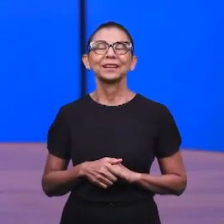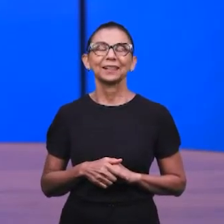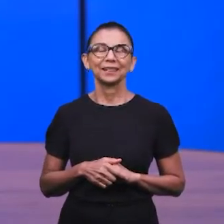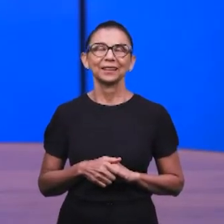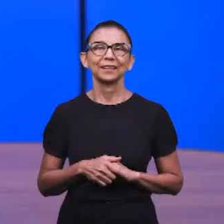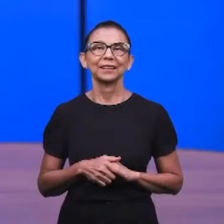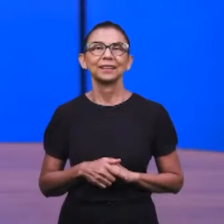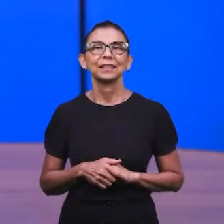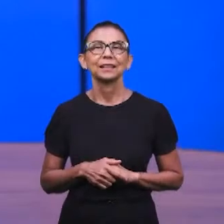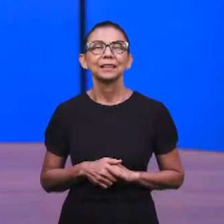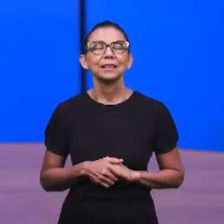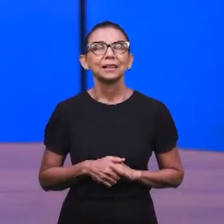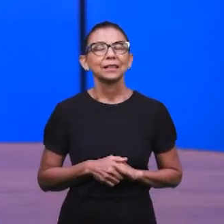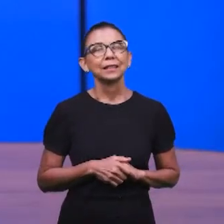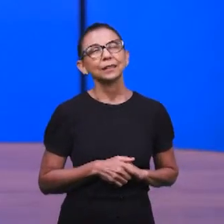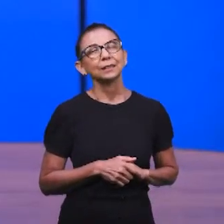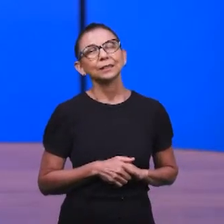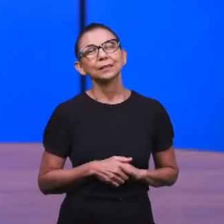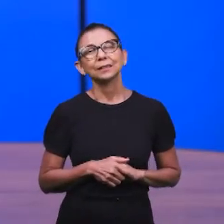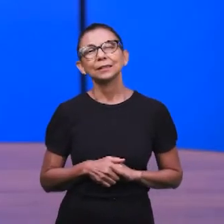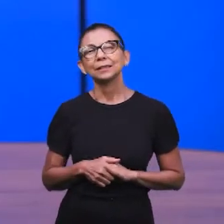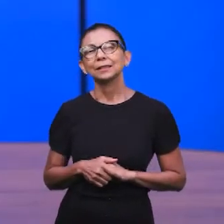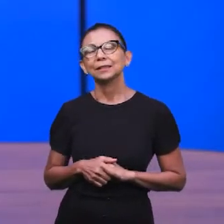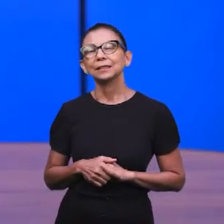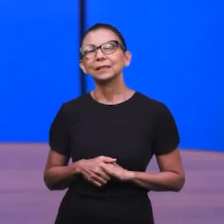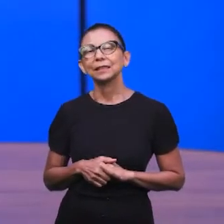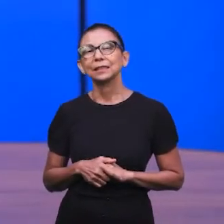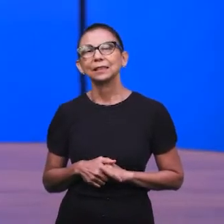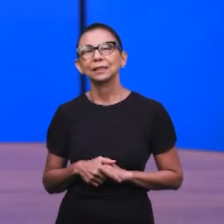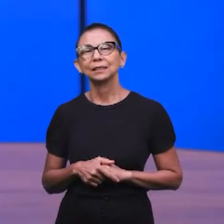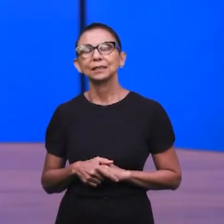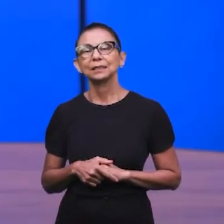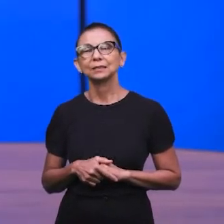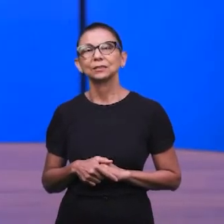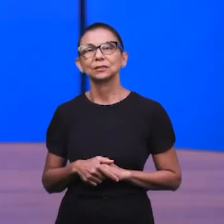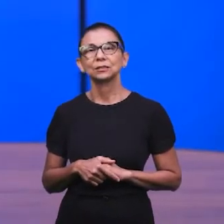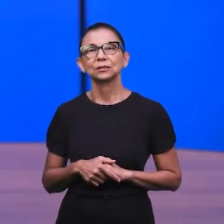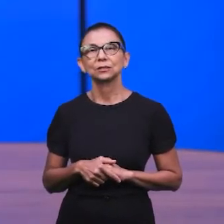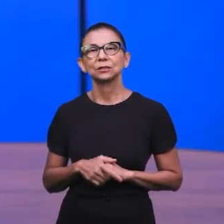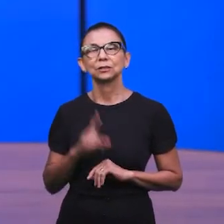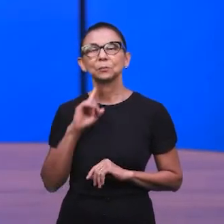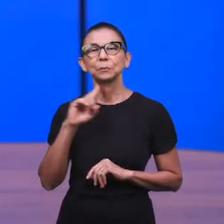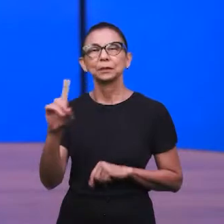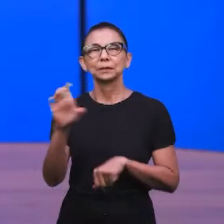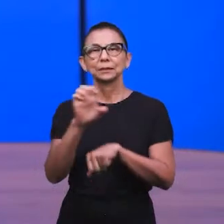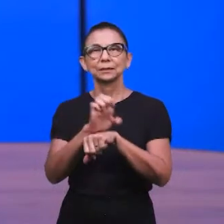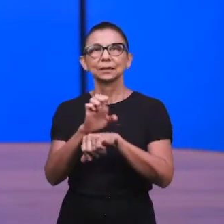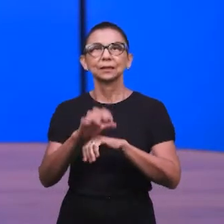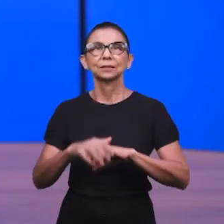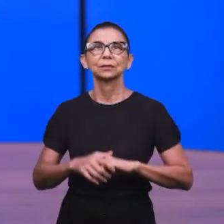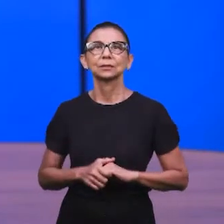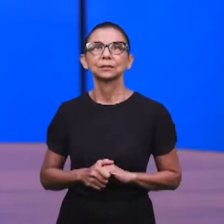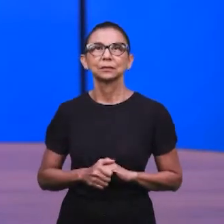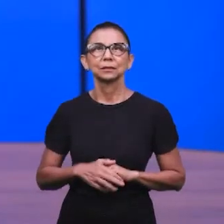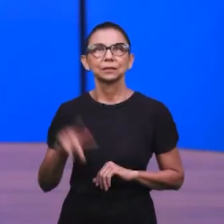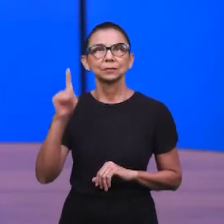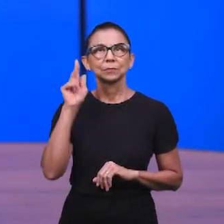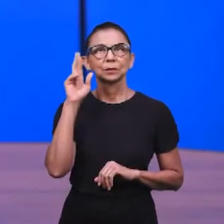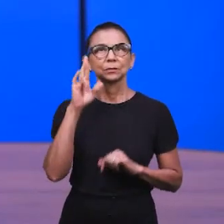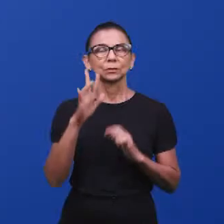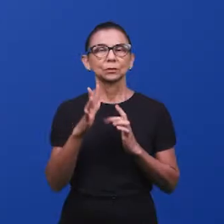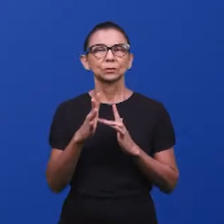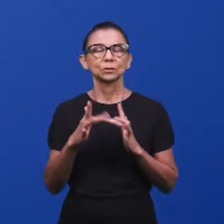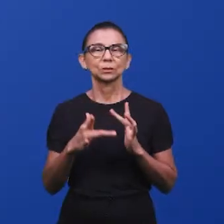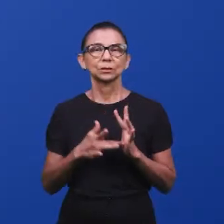irmão José Hugo. José Hugo, ele é diácono da nossa igreja lá em Belo Horizonte, Minas Gerais. José Hugo, a paz do Senhor, meu